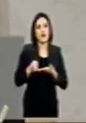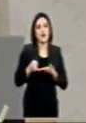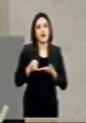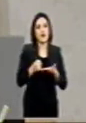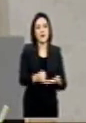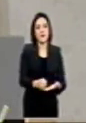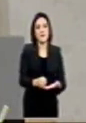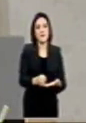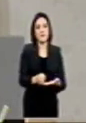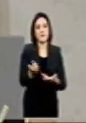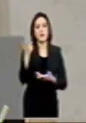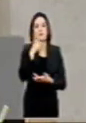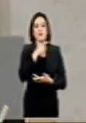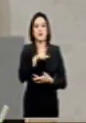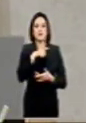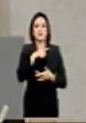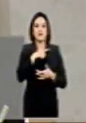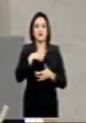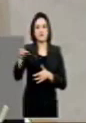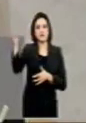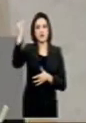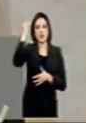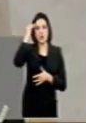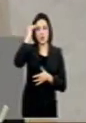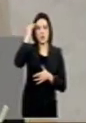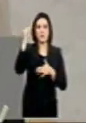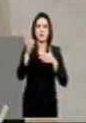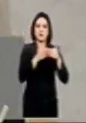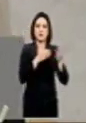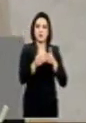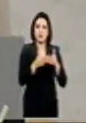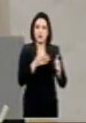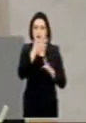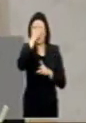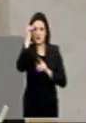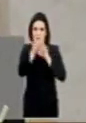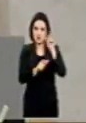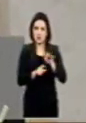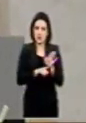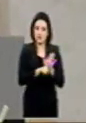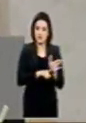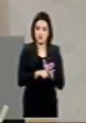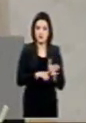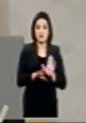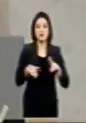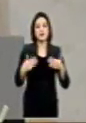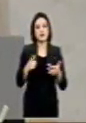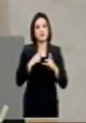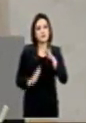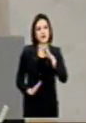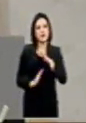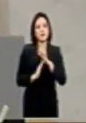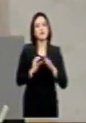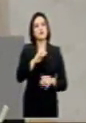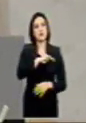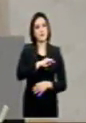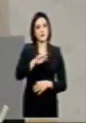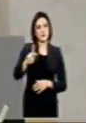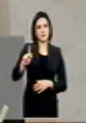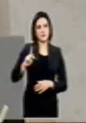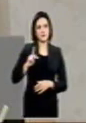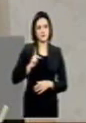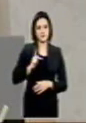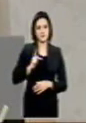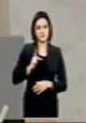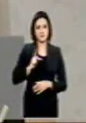formação de culpa de qualquer dos atuais investigados. E, neste limite, o Ministério Público